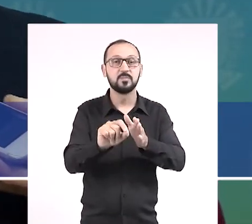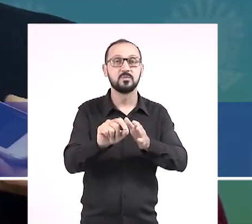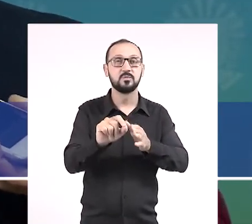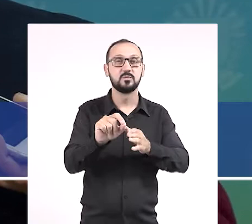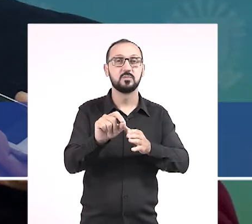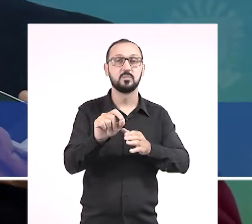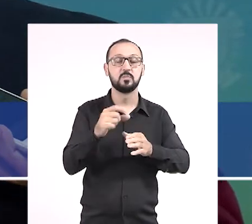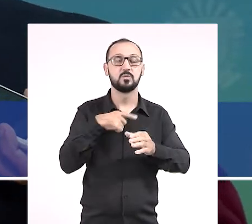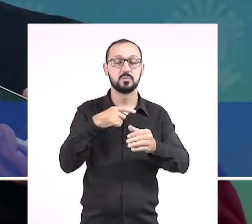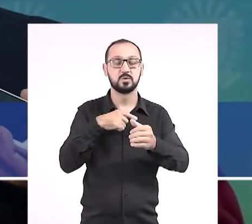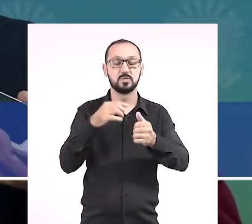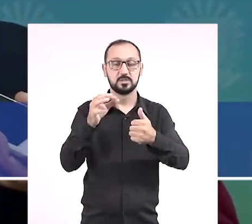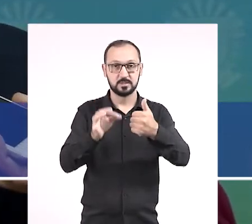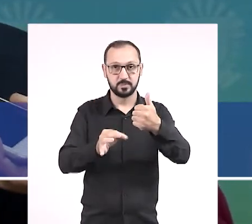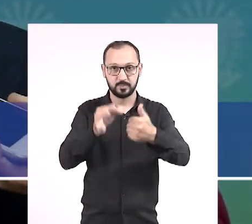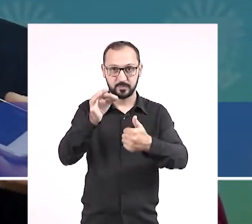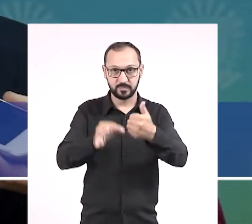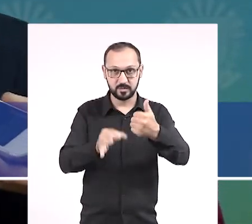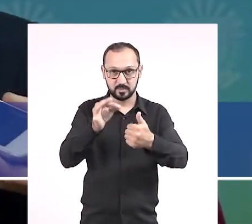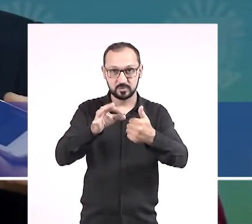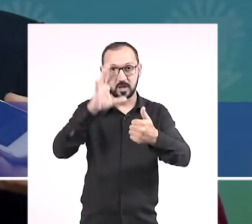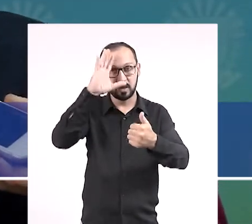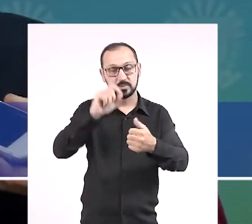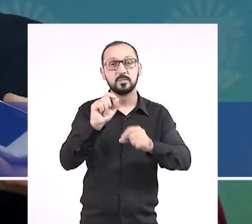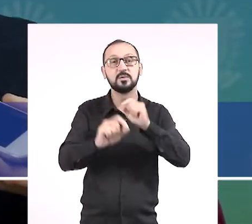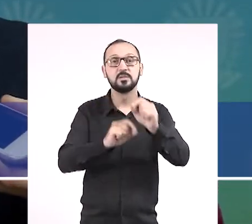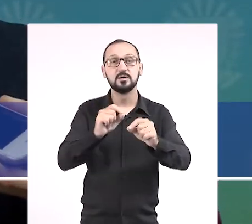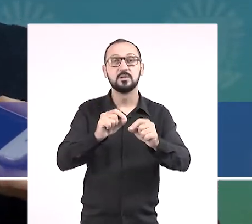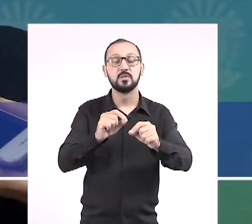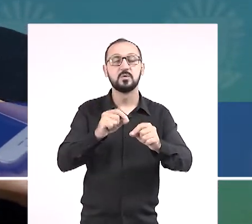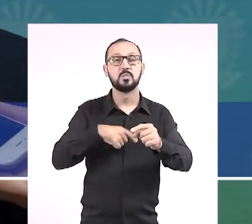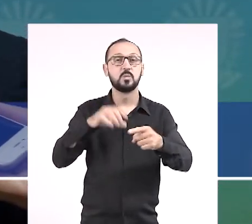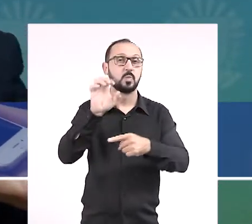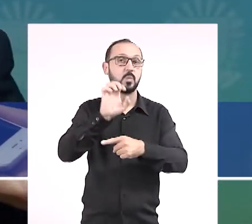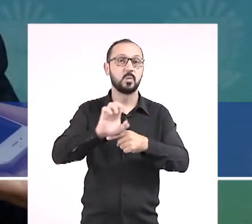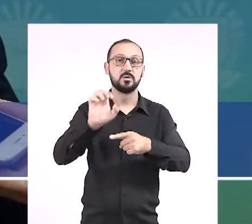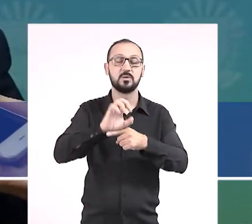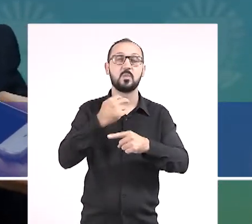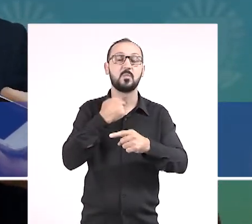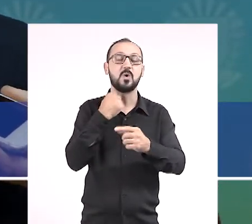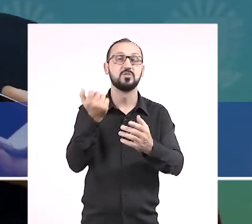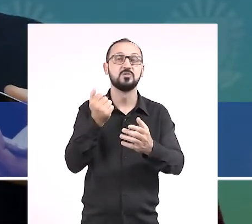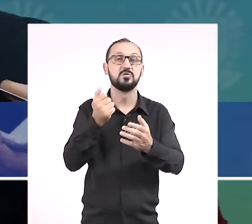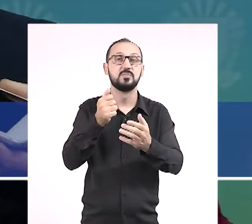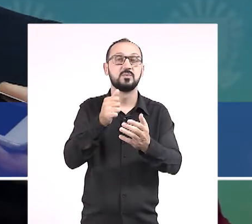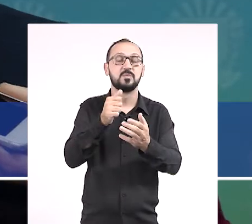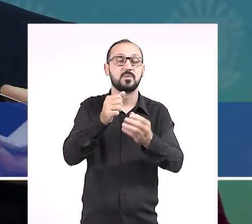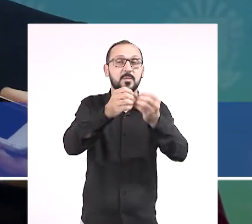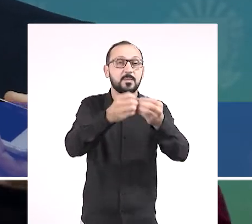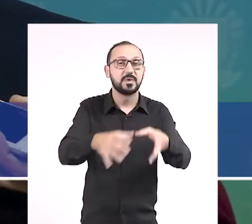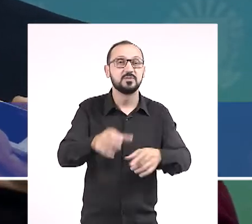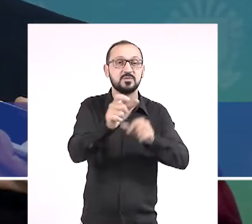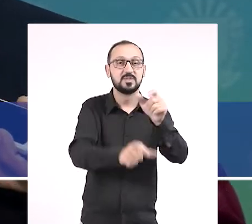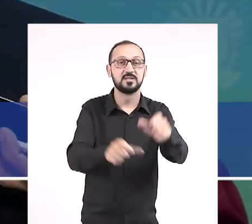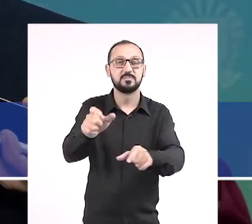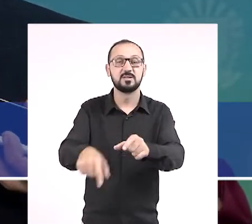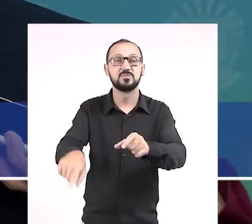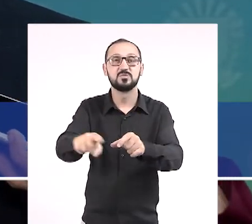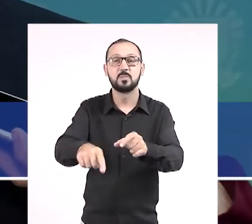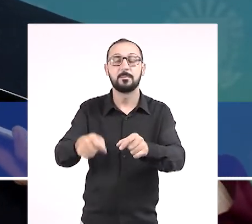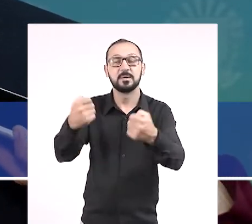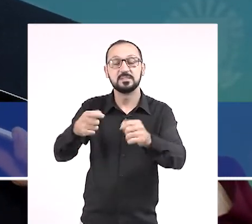que o próprio TJMS já resolveu, de que o Estado não pode